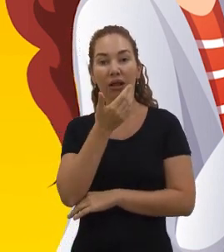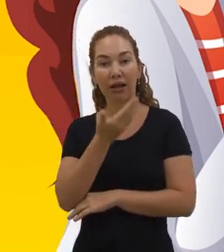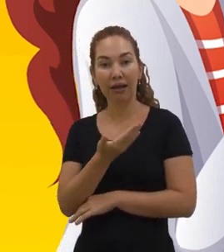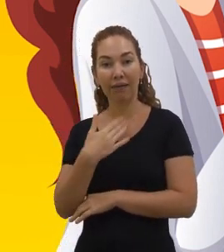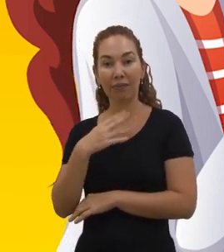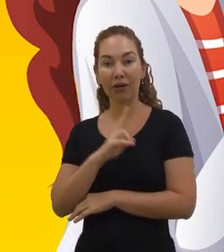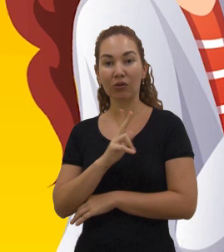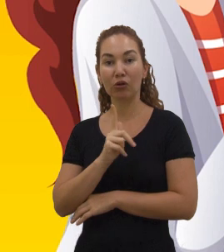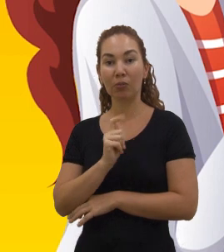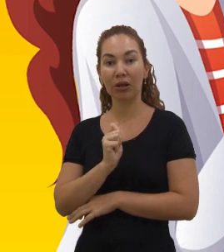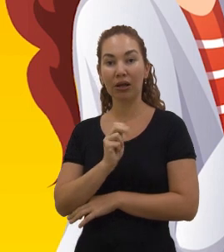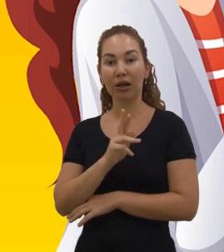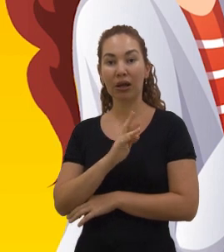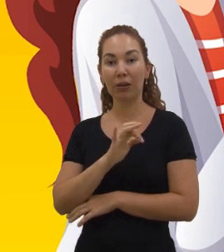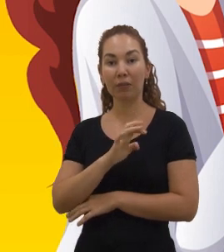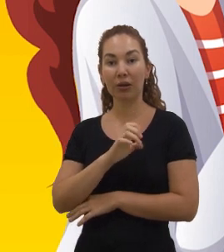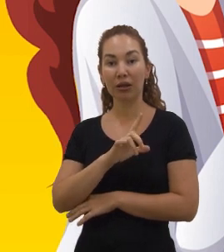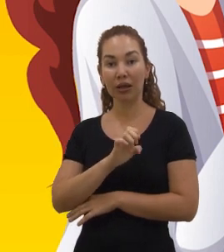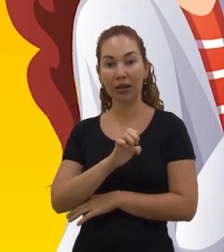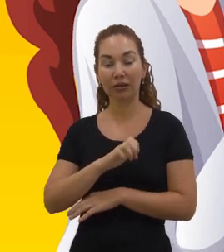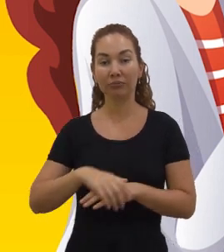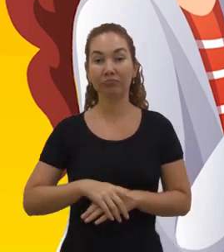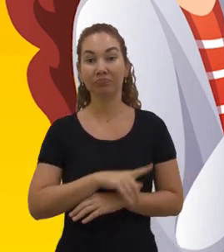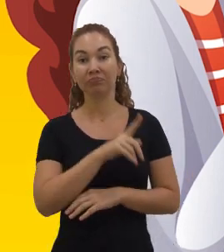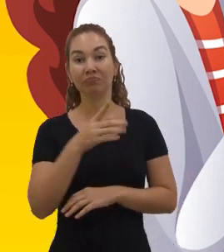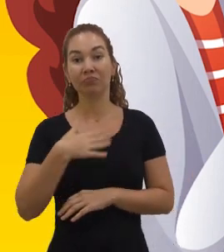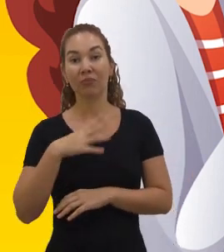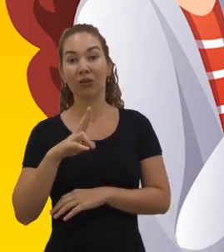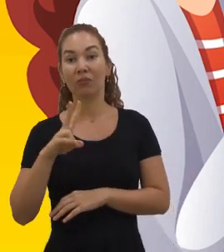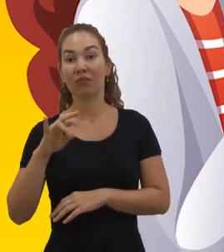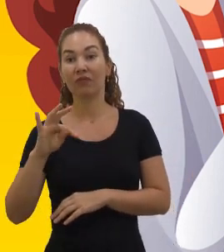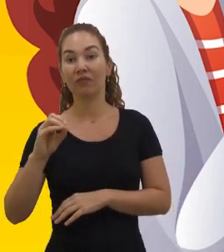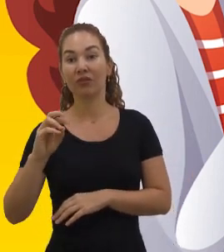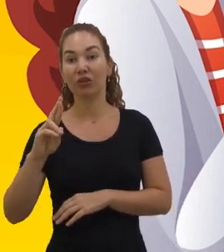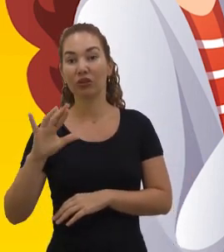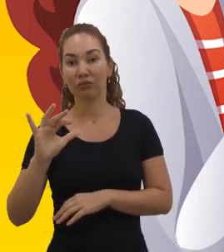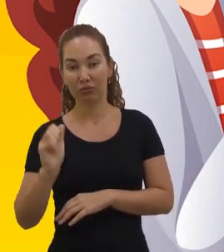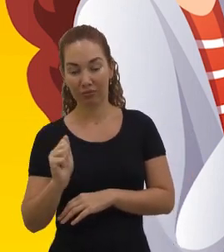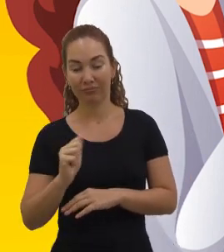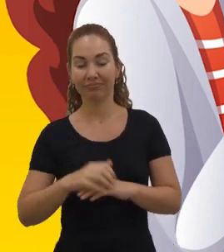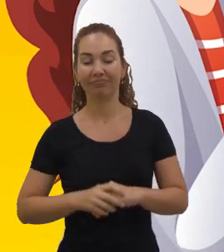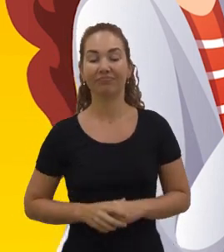Eu me chamo Gabriele. E eu me chamo Vitória.